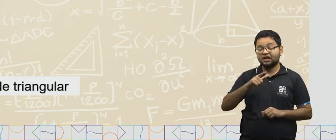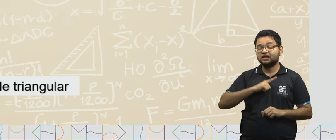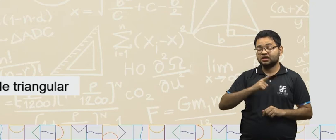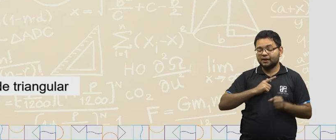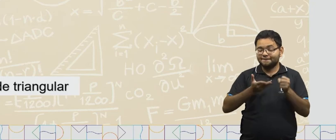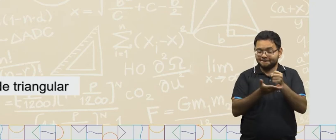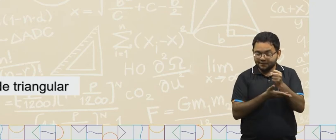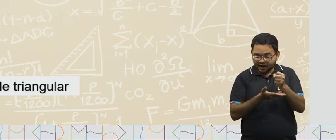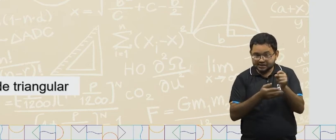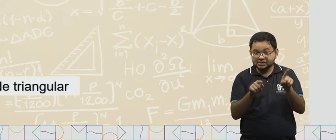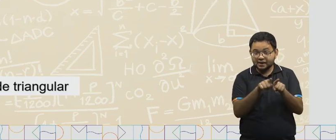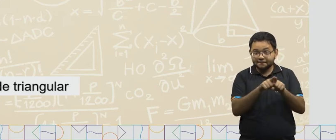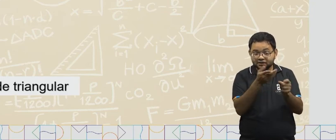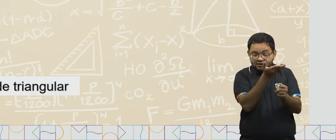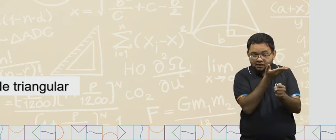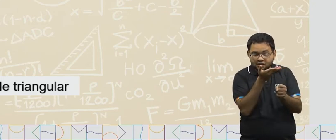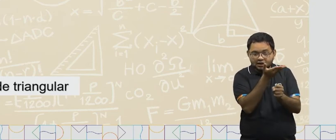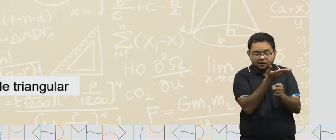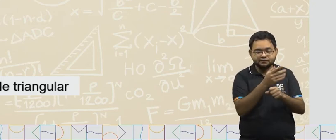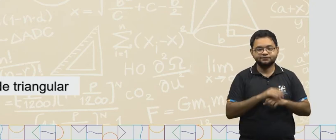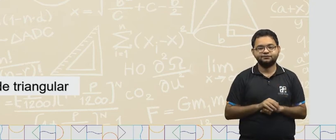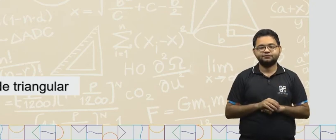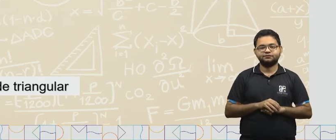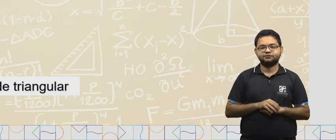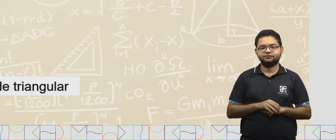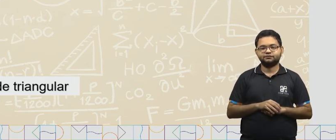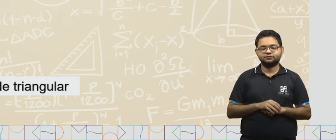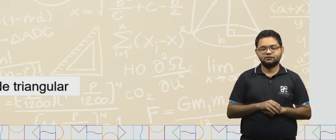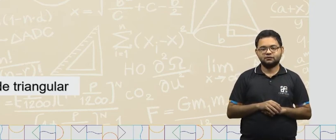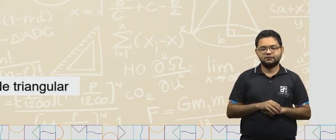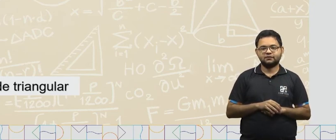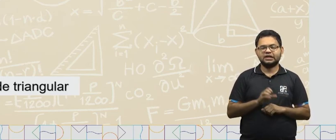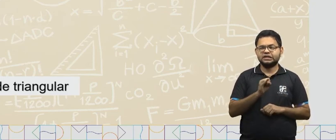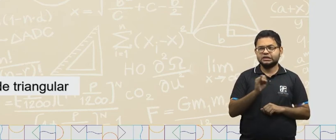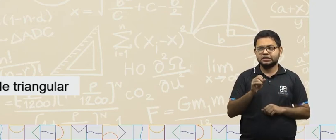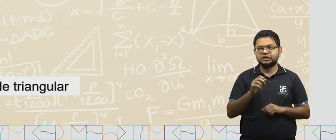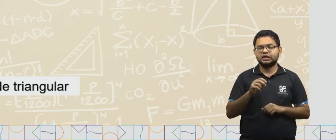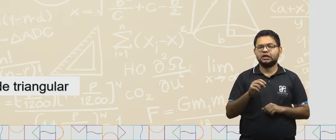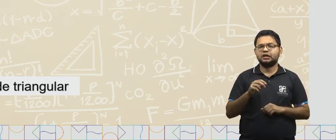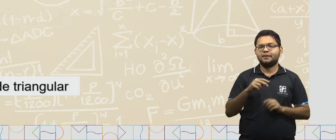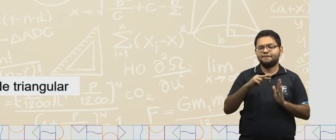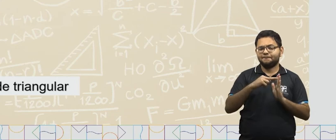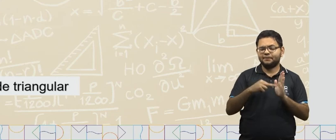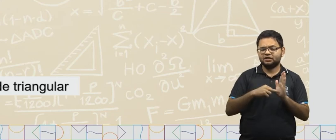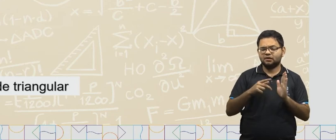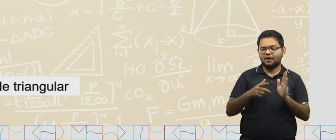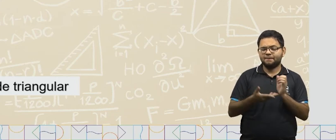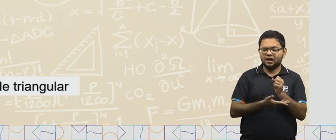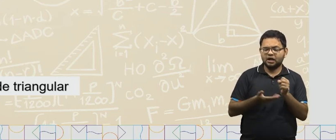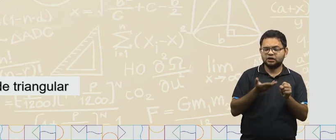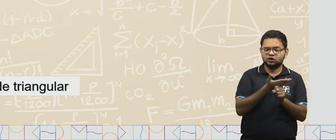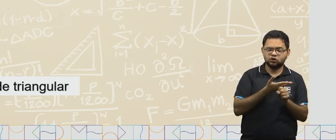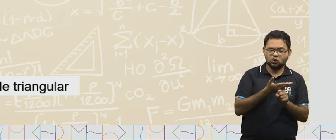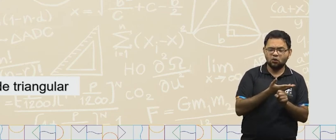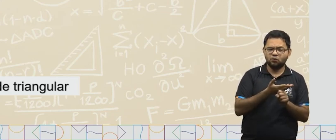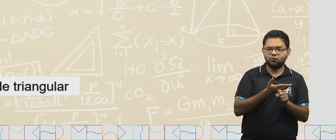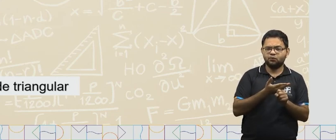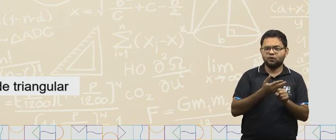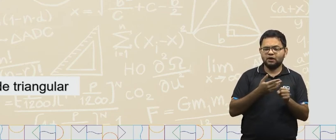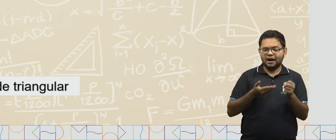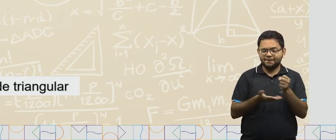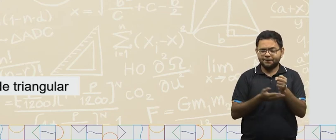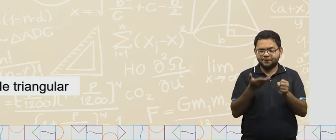base e o topo. Bom, se é um prisma, ele tem base e topo e ele é quadrangular,